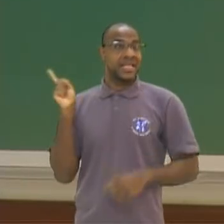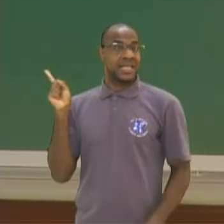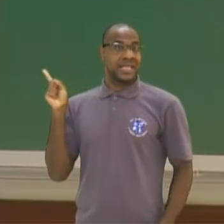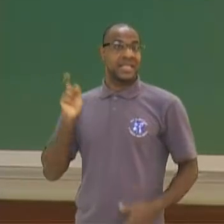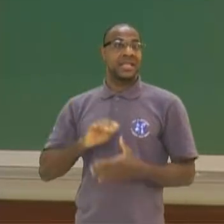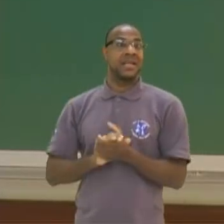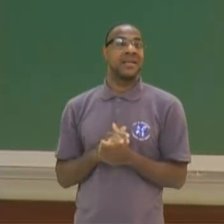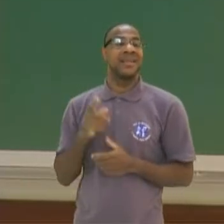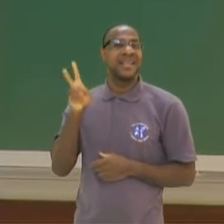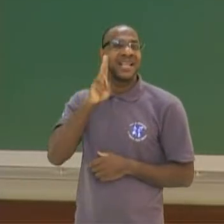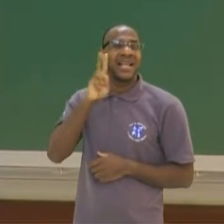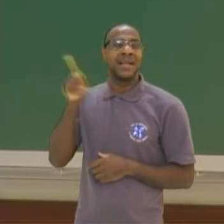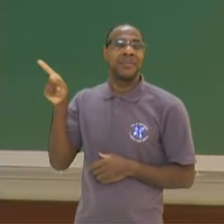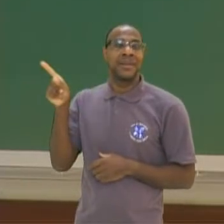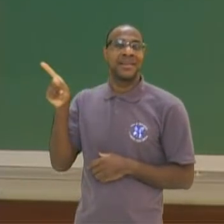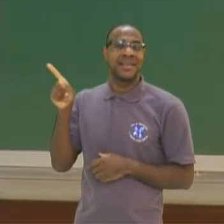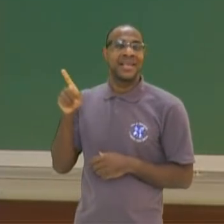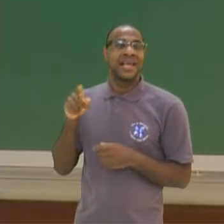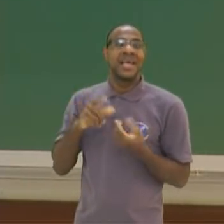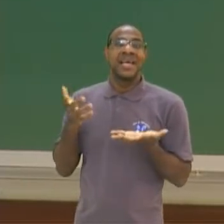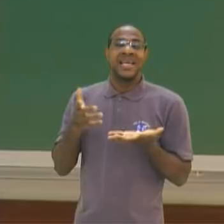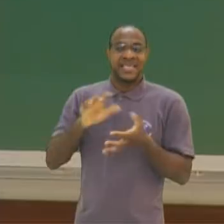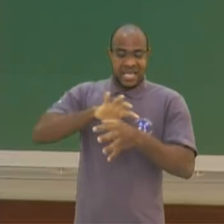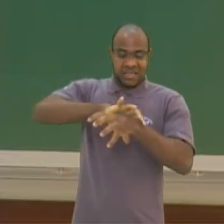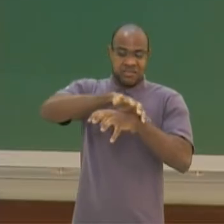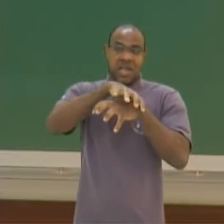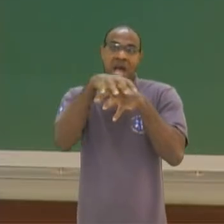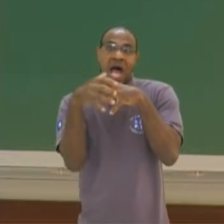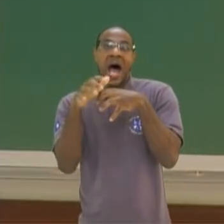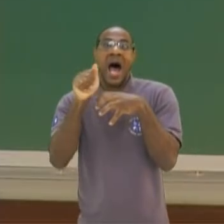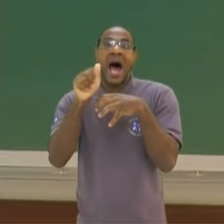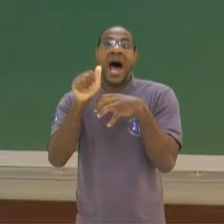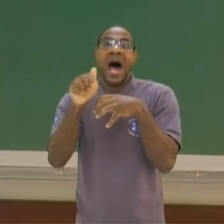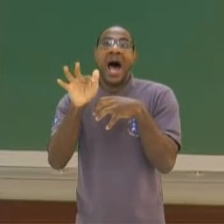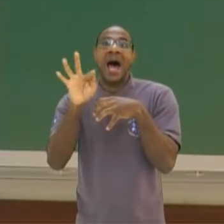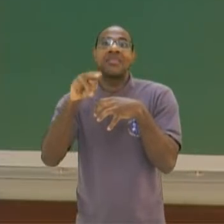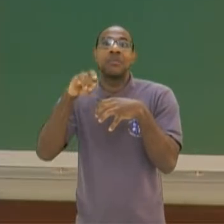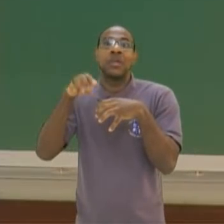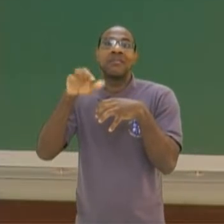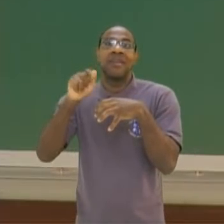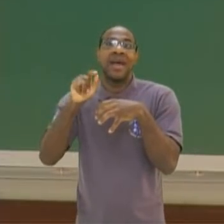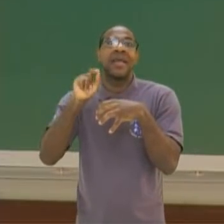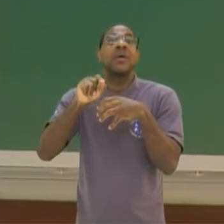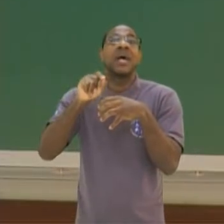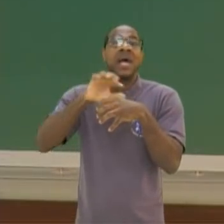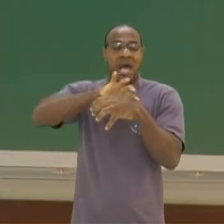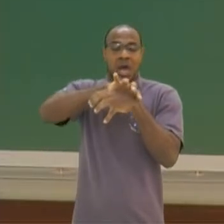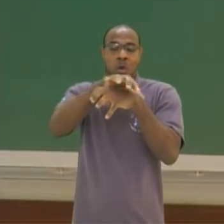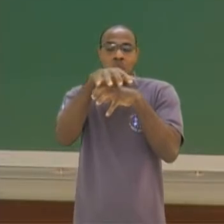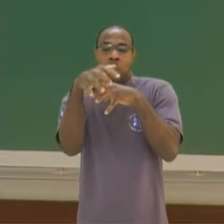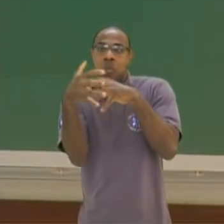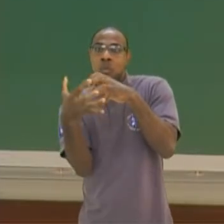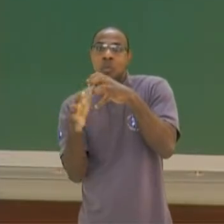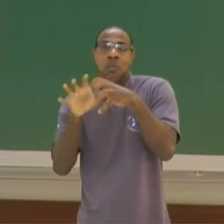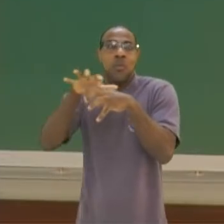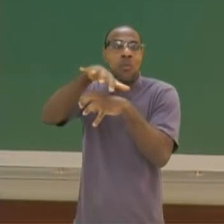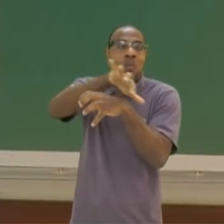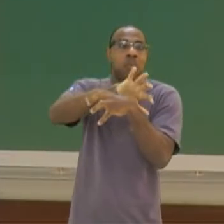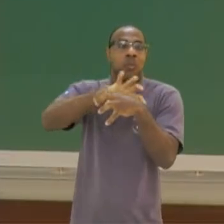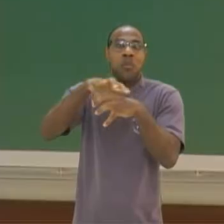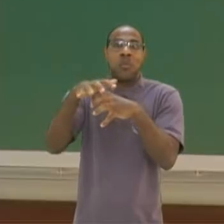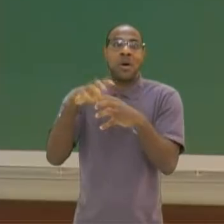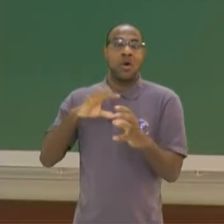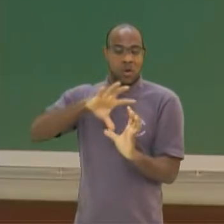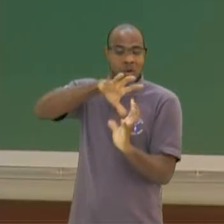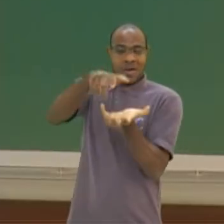falei que a atmosfera é a camada que envolve o planeta Terra? Então, o centro, olha lá o nosso